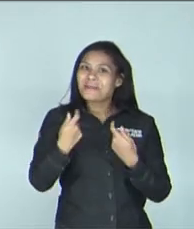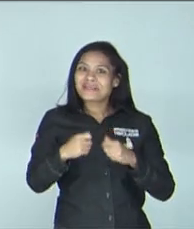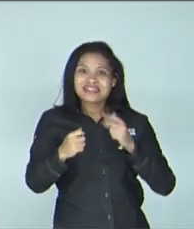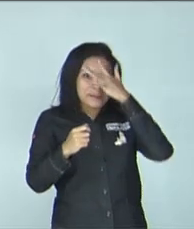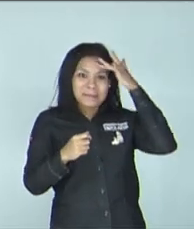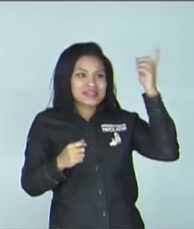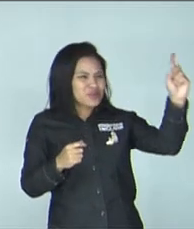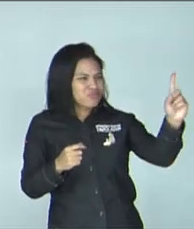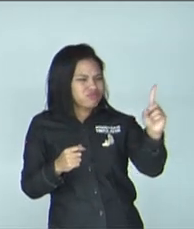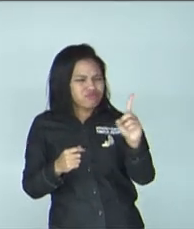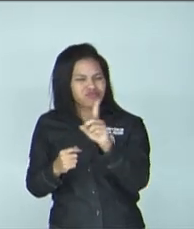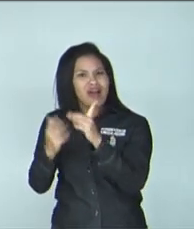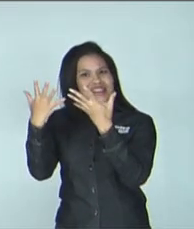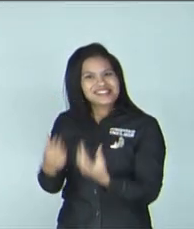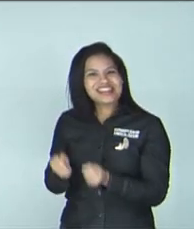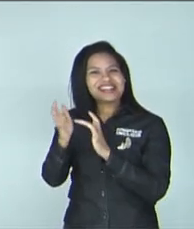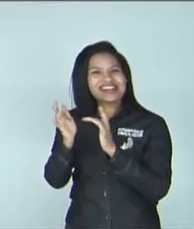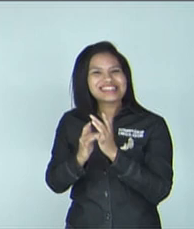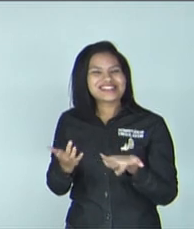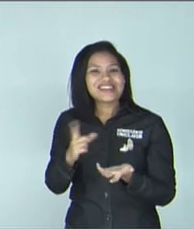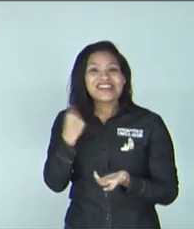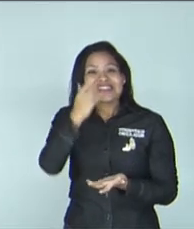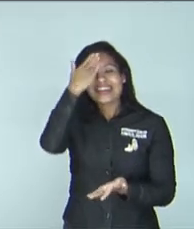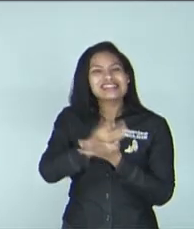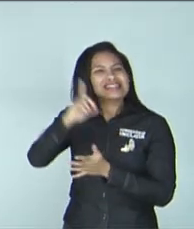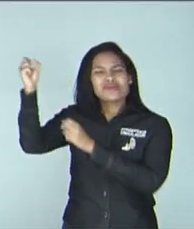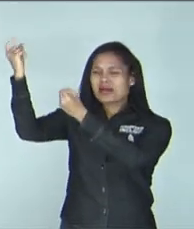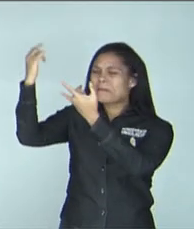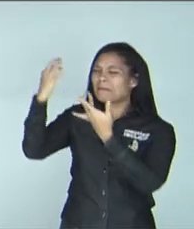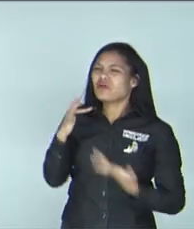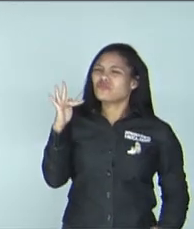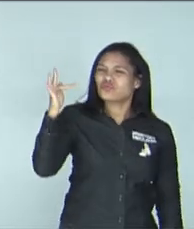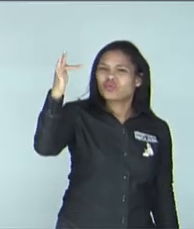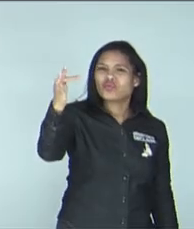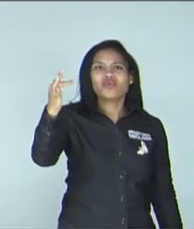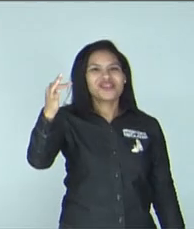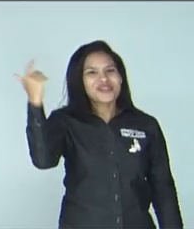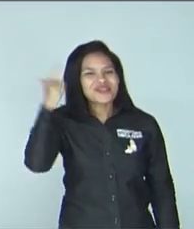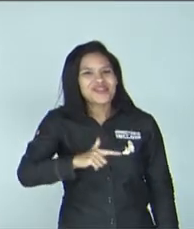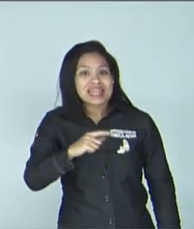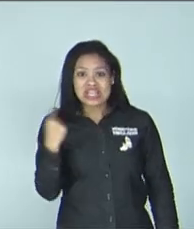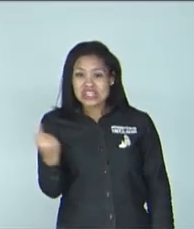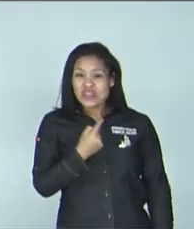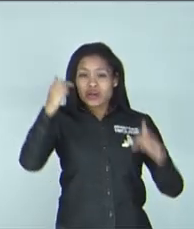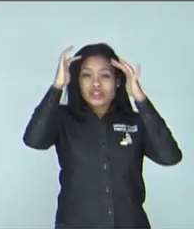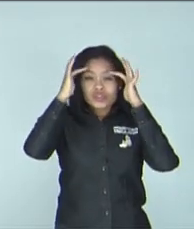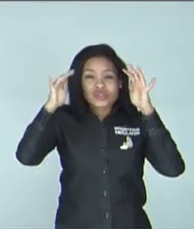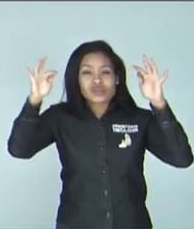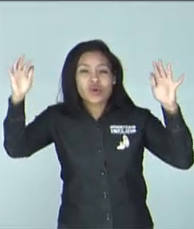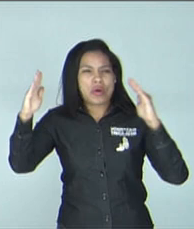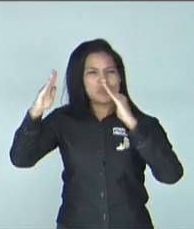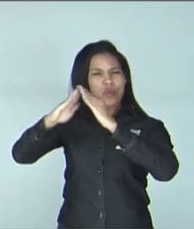para aceitar jesus a gente acreditava que deus abençoe a gente no futuro e a gente não tinha assim sonhos de ter